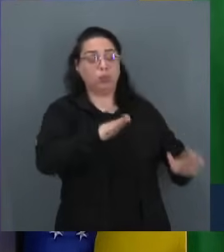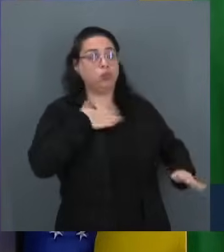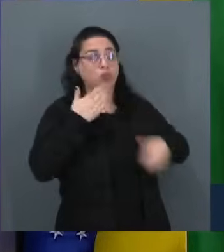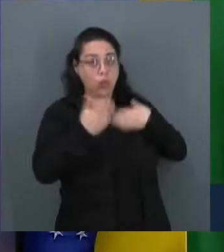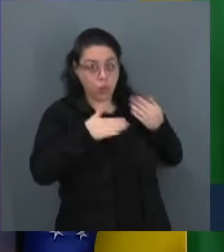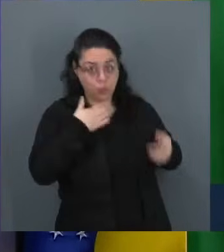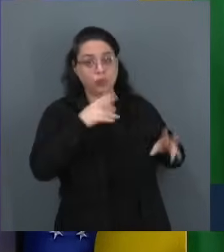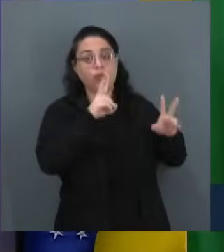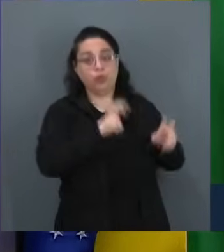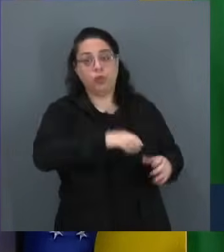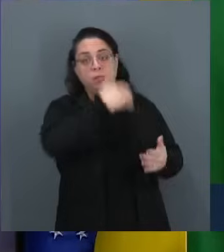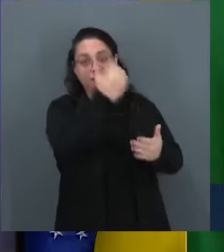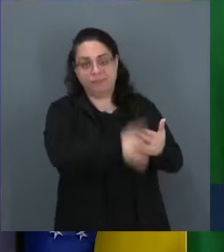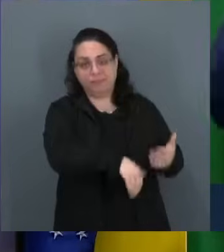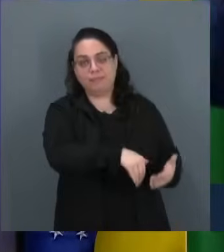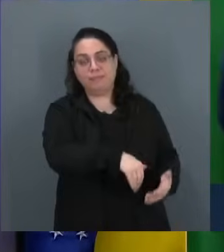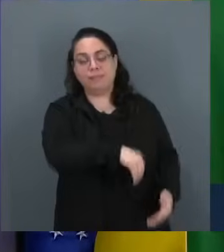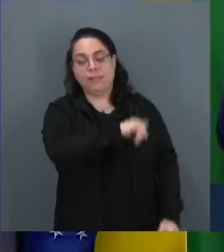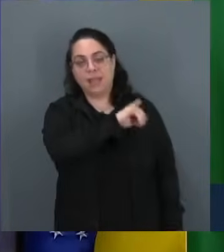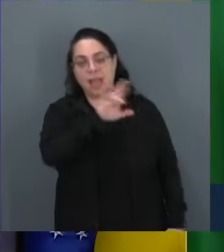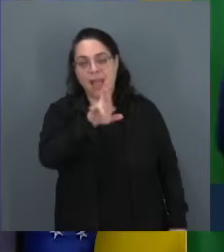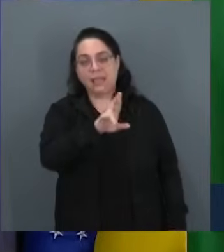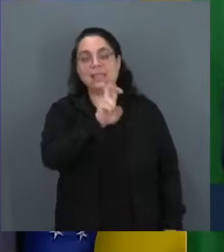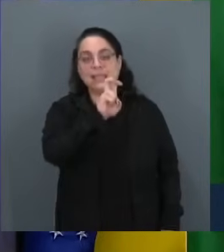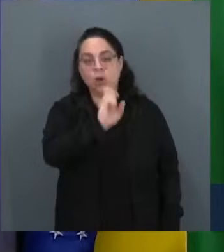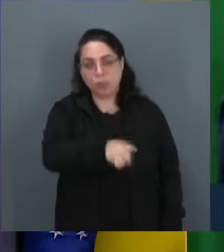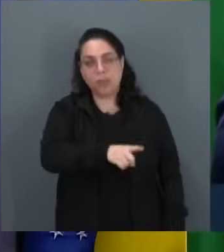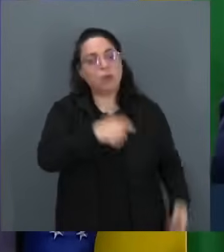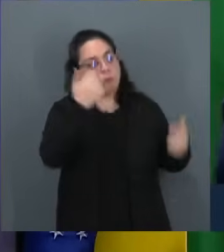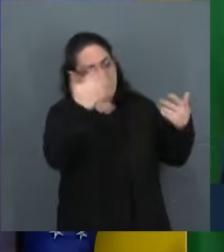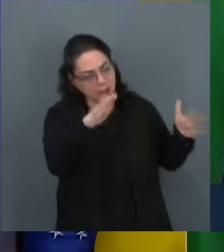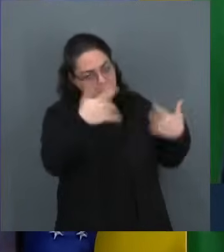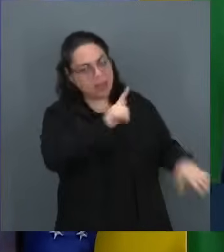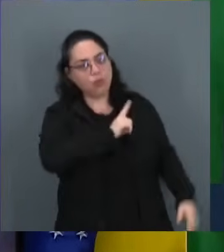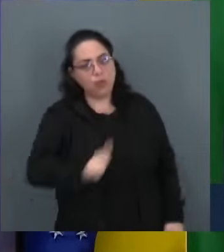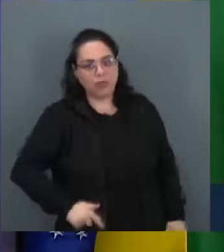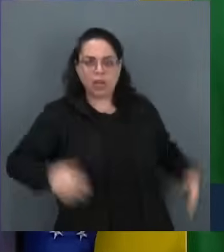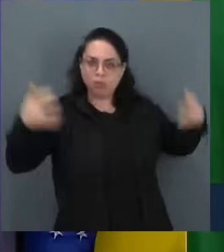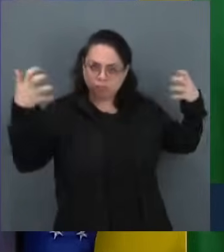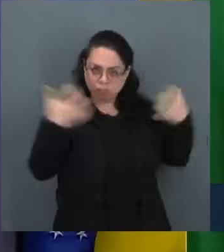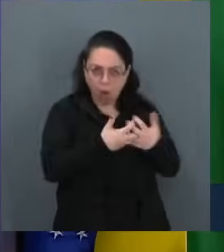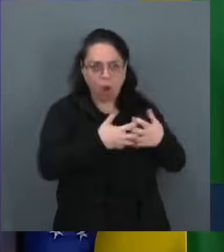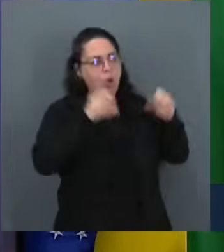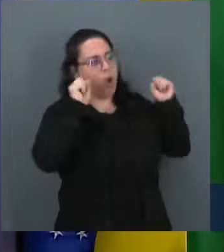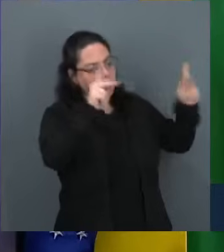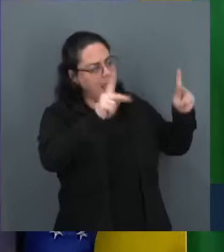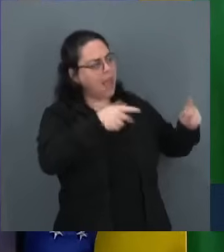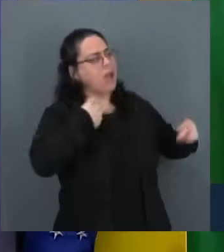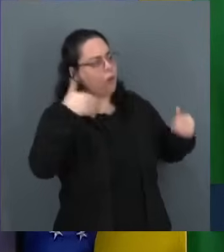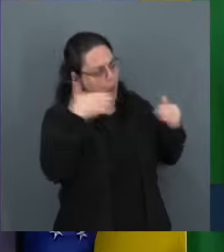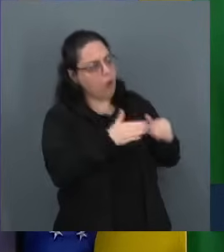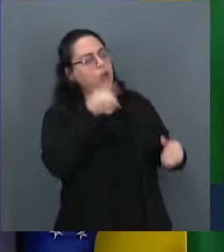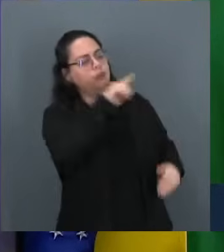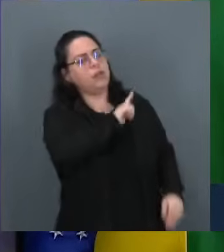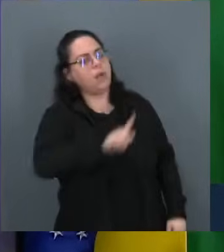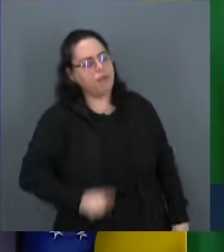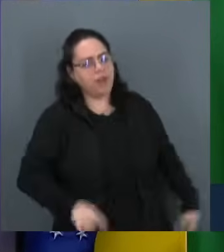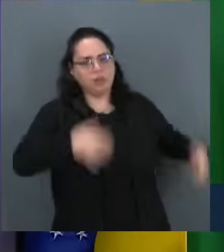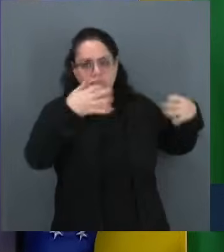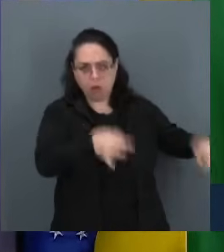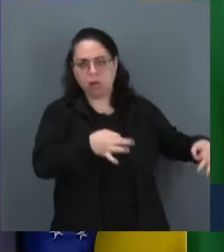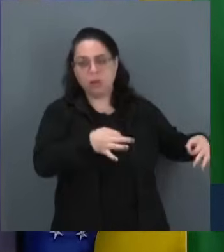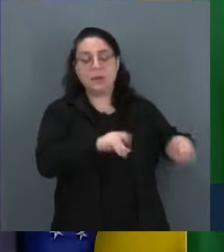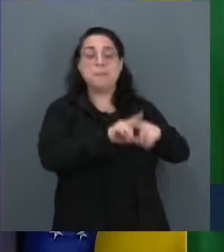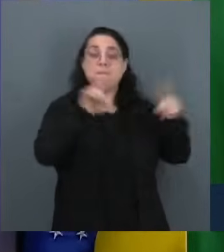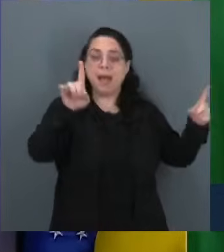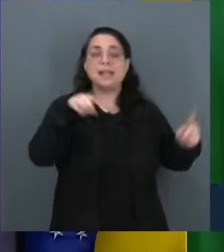renda, para quem ganha até R$5.000. Está de parabéns. Ok, estamos juntos. Mas poderíamos estar